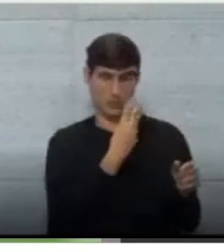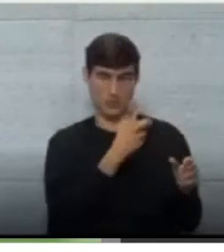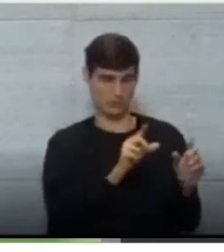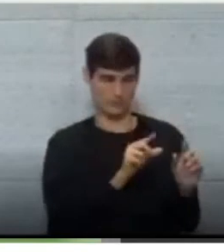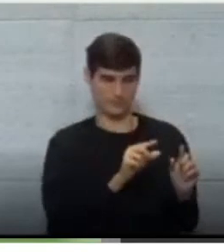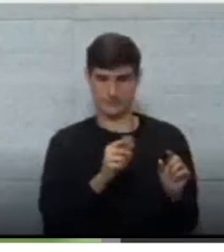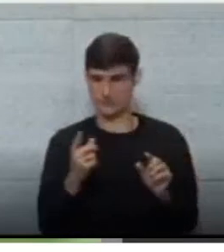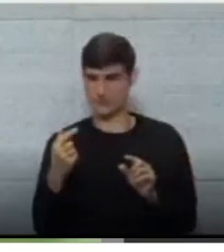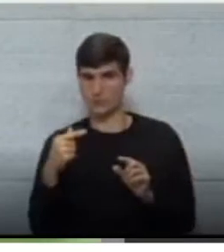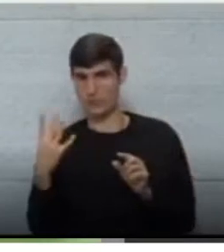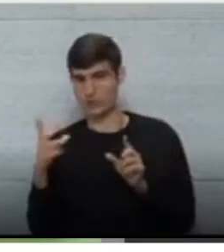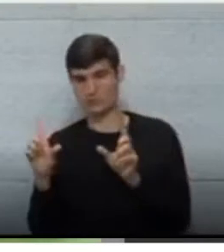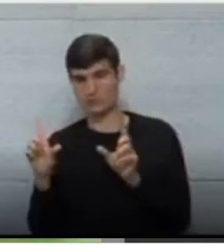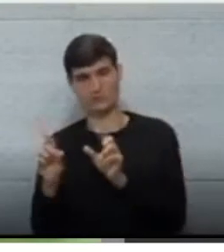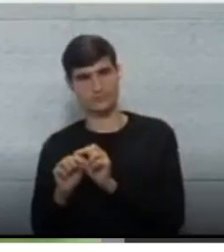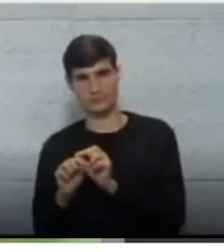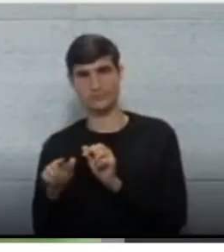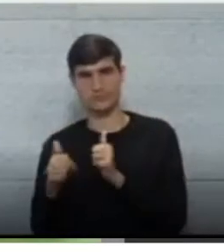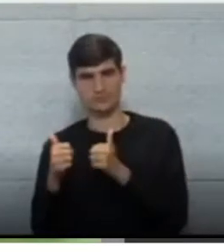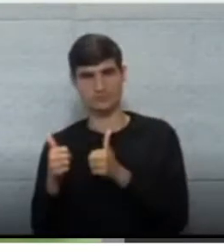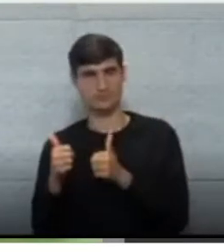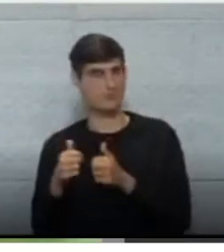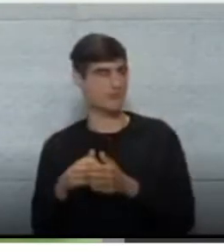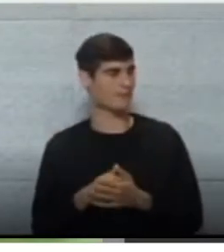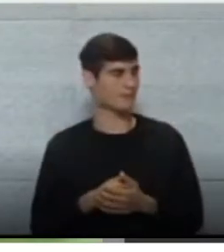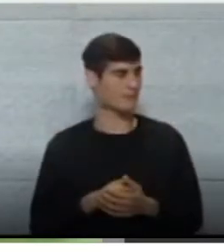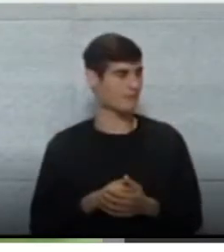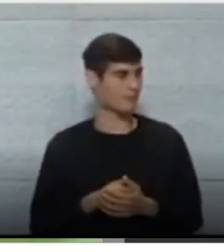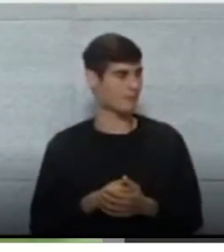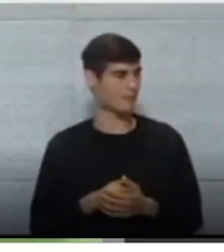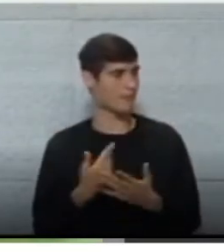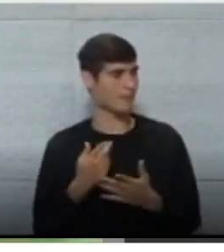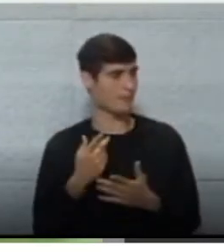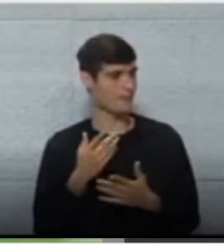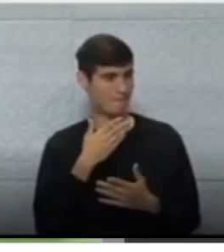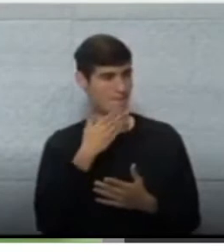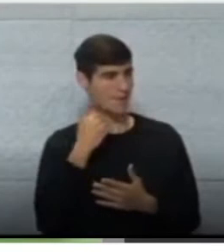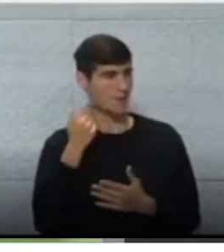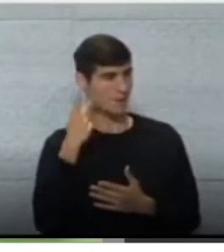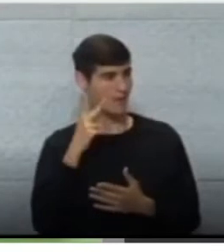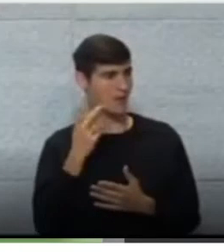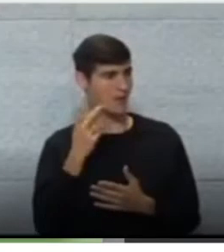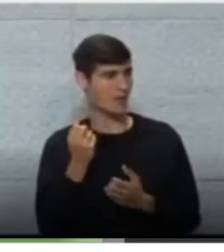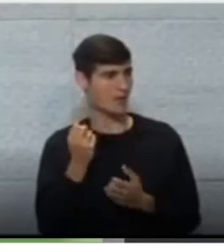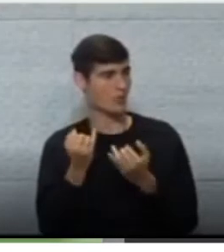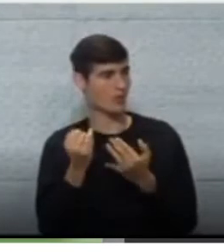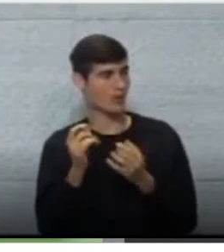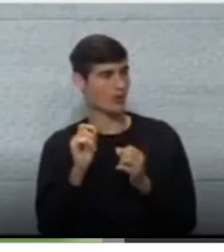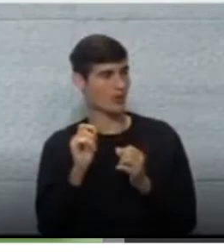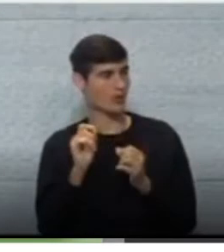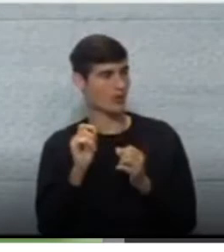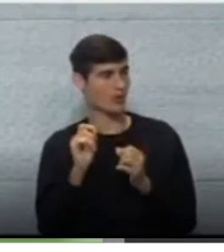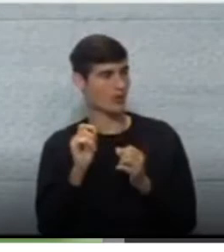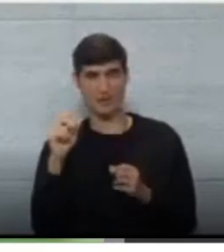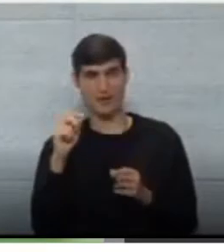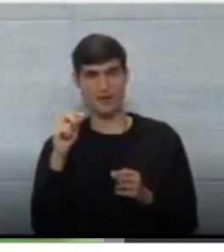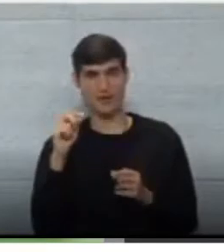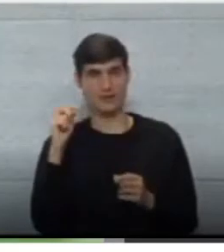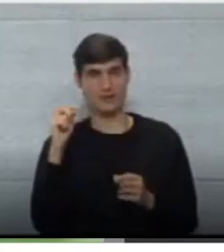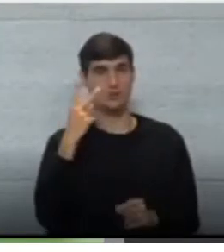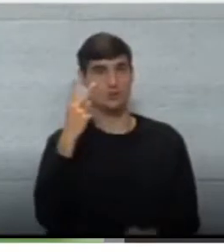essa diminuição a 10 a menos 4. Tá? Então, aqui o ideal para fazer a contagem seria a 10 a